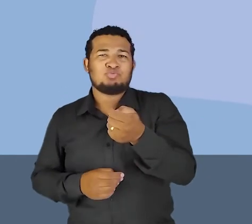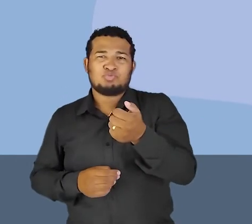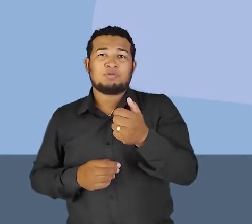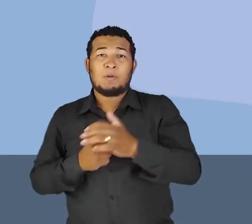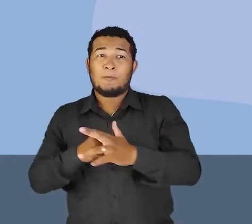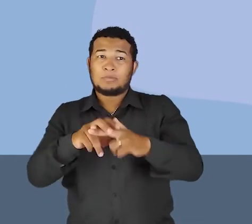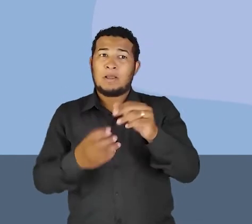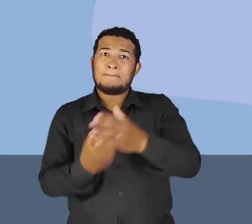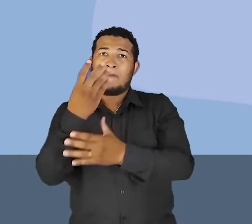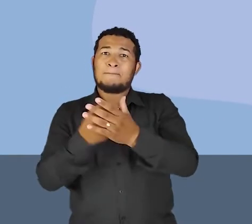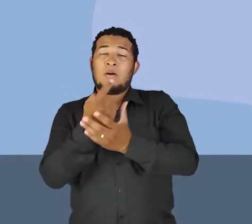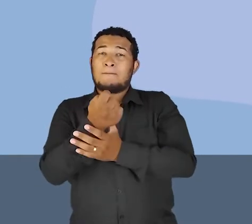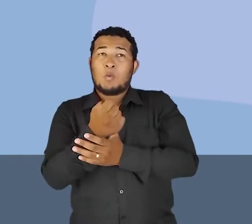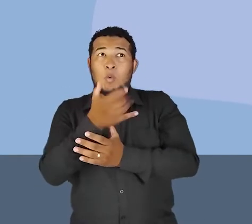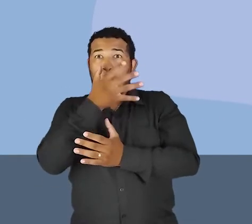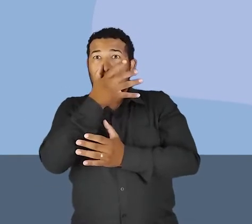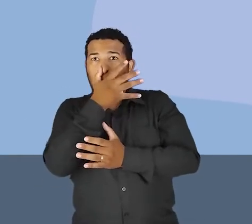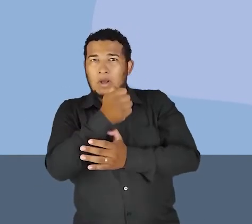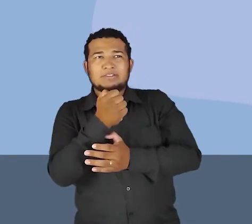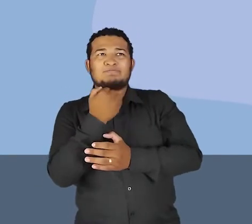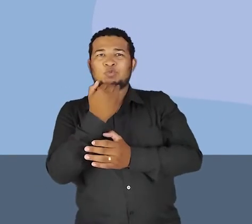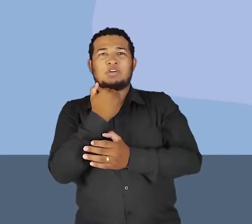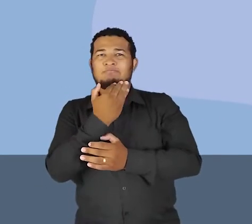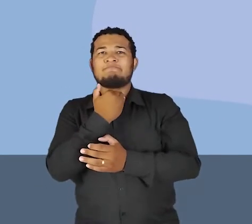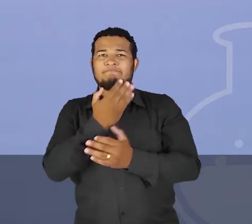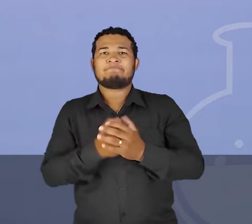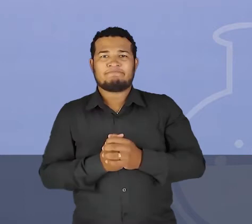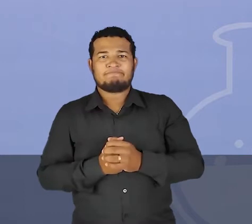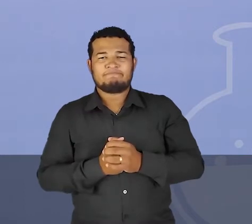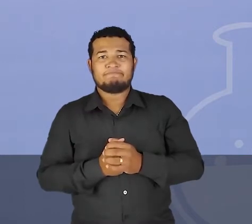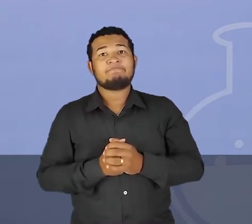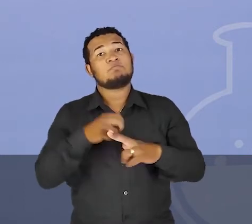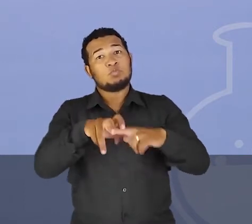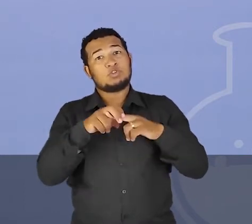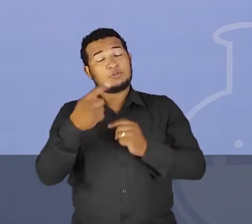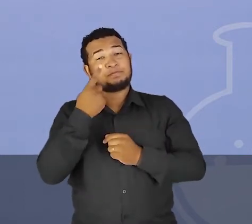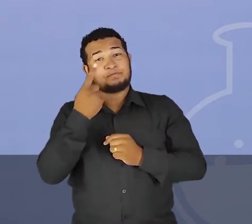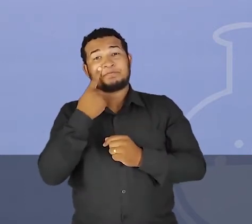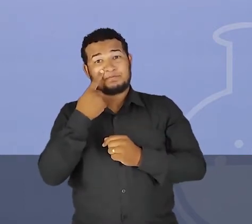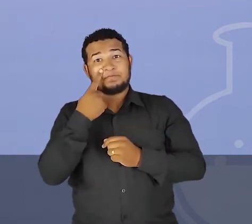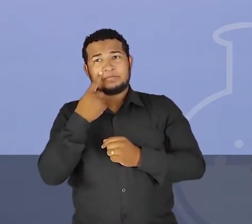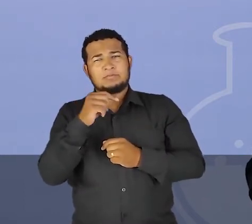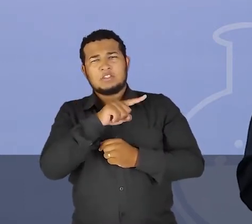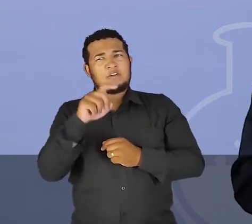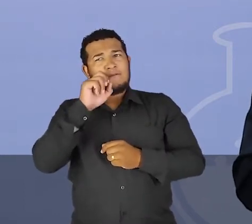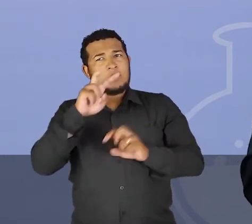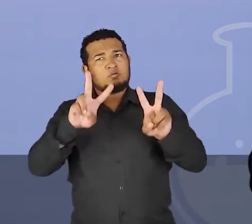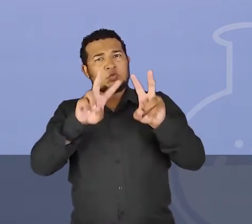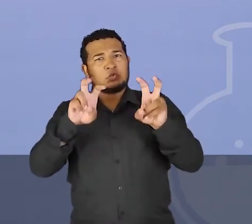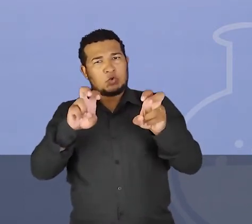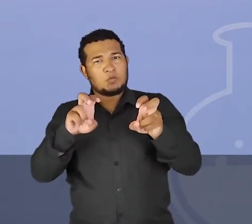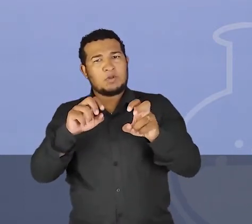é muito baixa, quase não sobrando excedente. Vem comigo, pessoal. Veja bem, quando nós falamos em agricultura